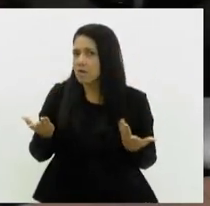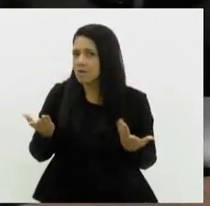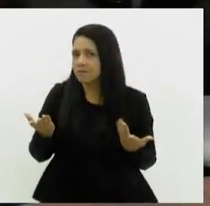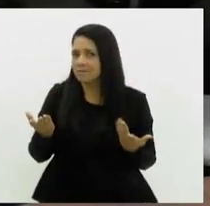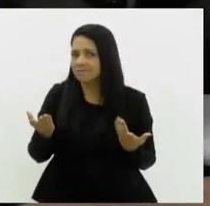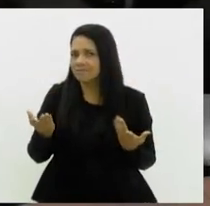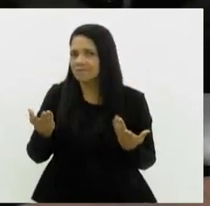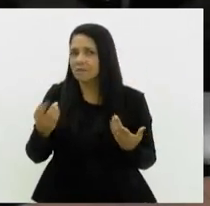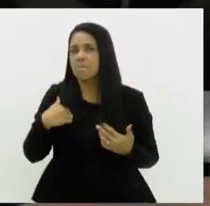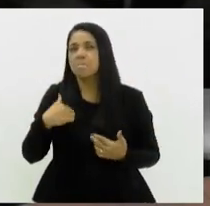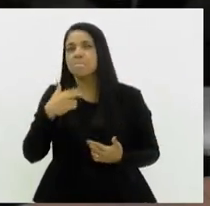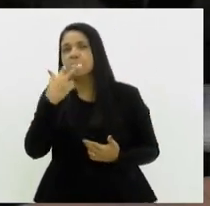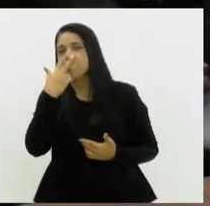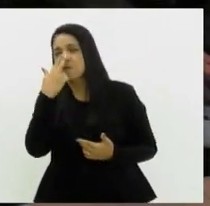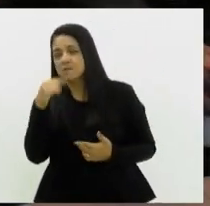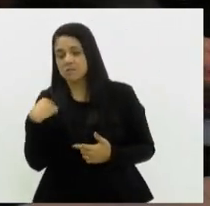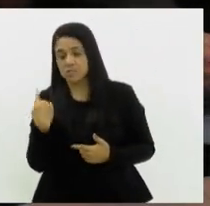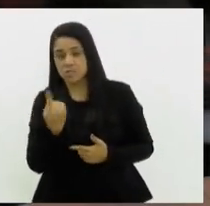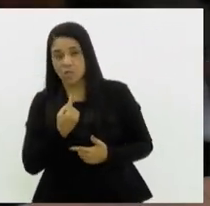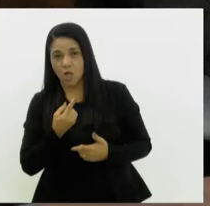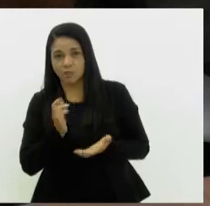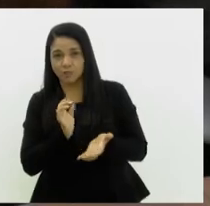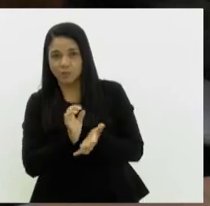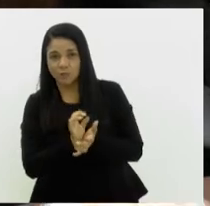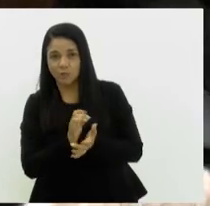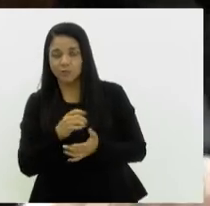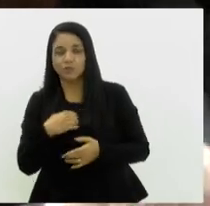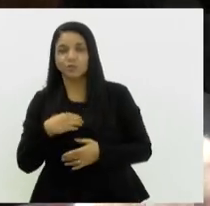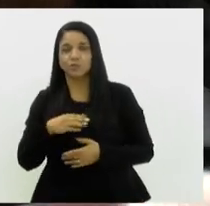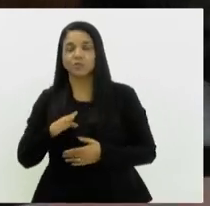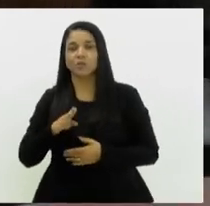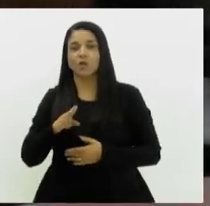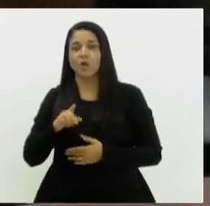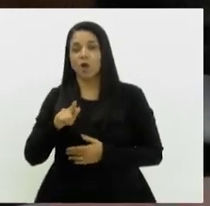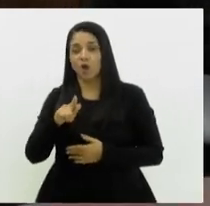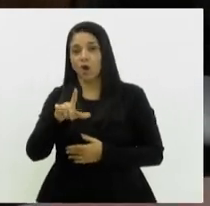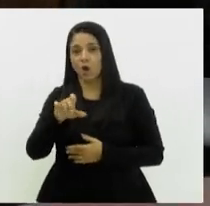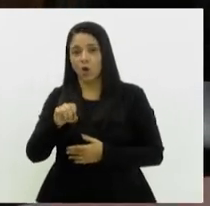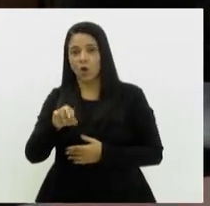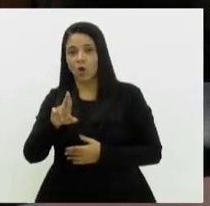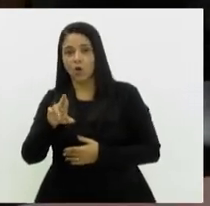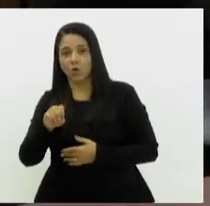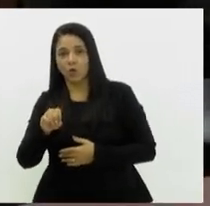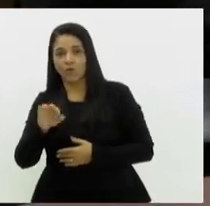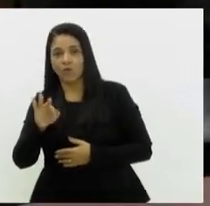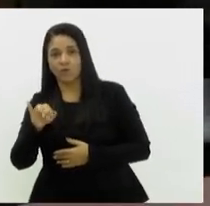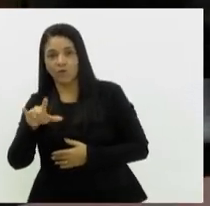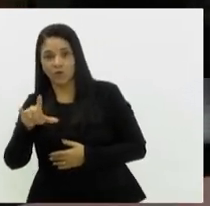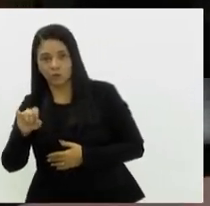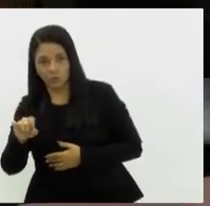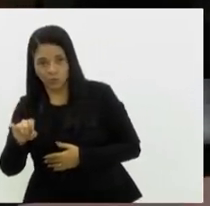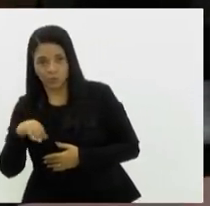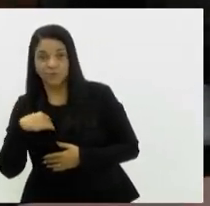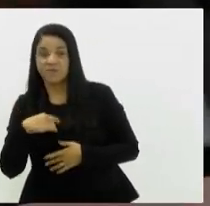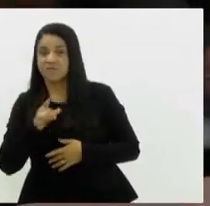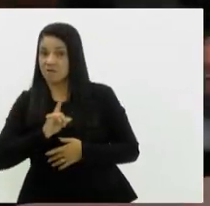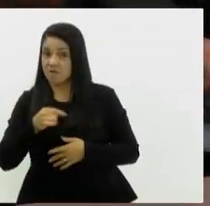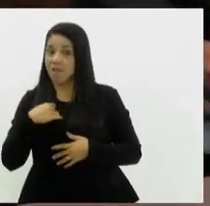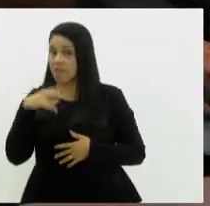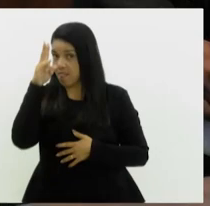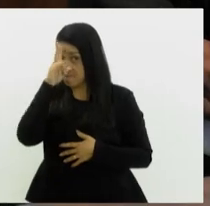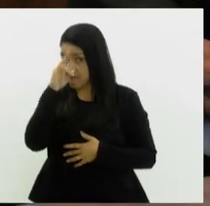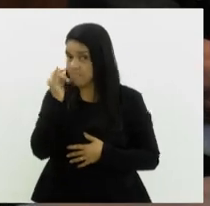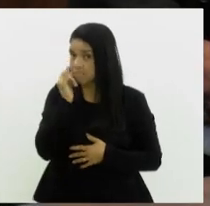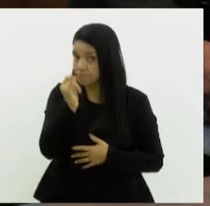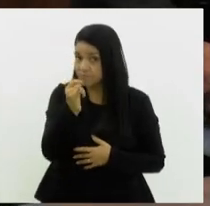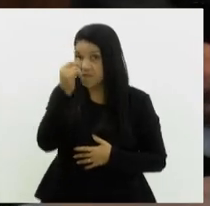uns clorofílicos exóticos. Mas na hora de falar de desgraceira toda, é sempre bom lembrar, todos nós, presidente, que